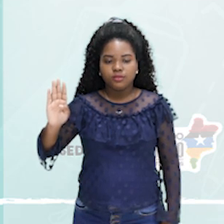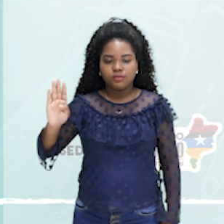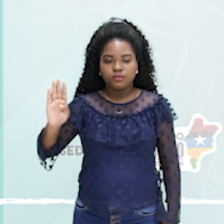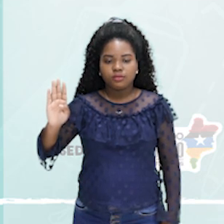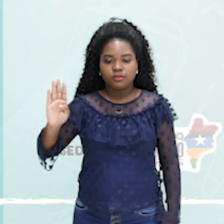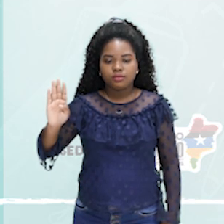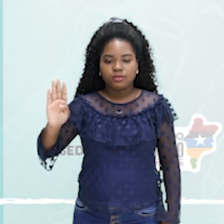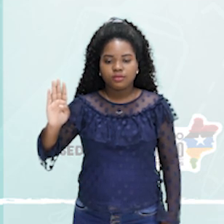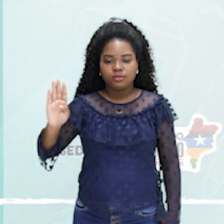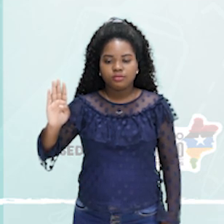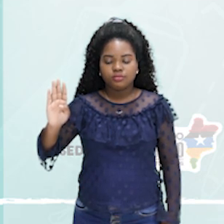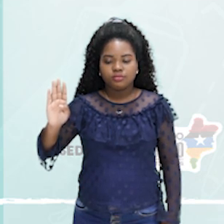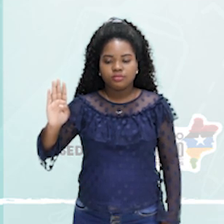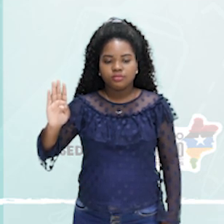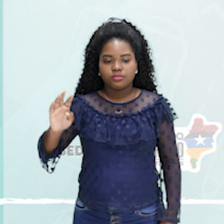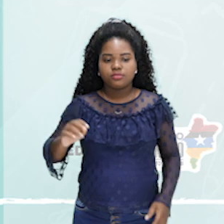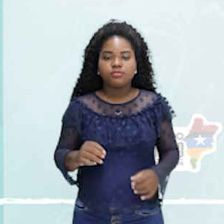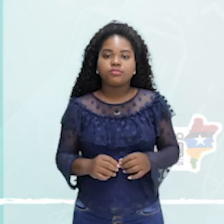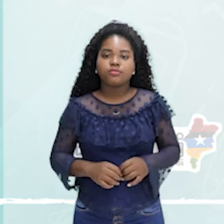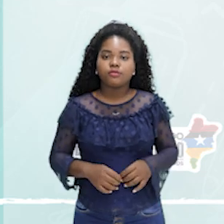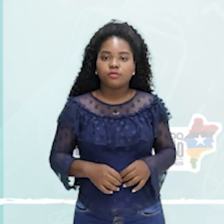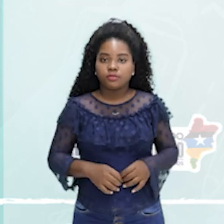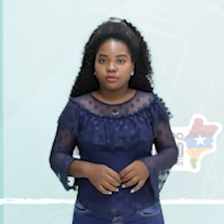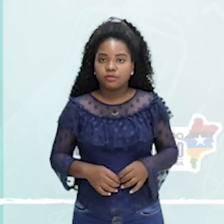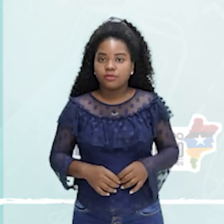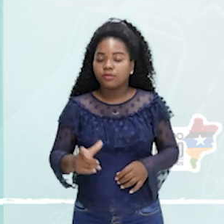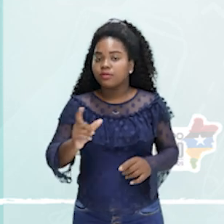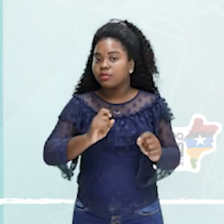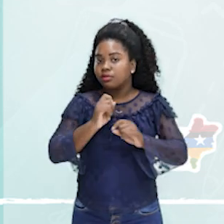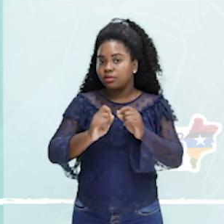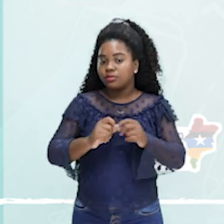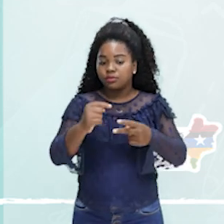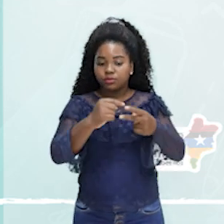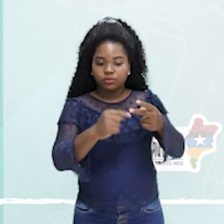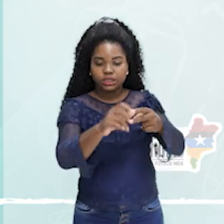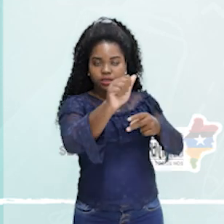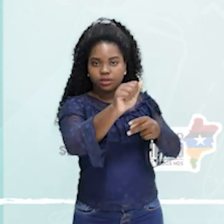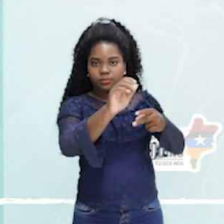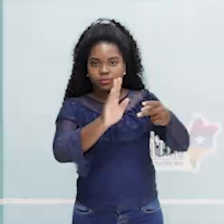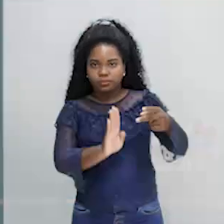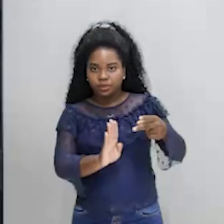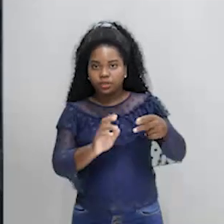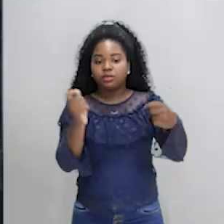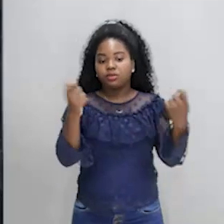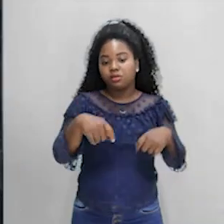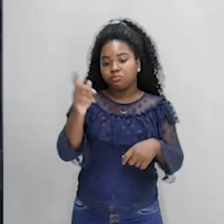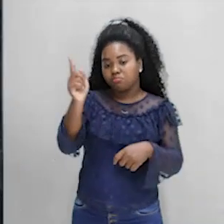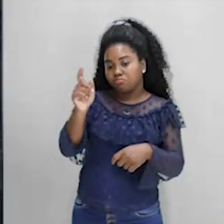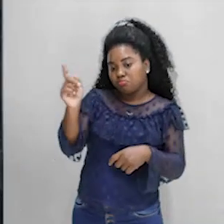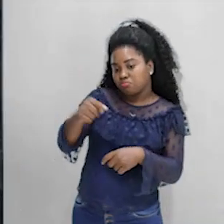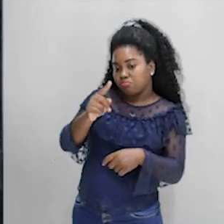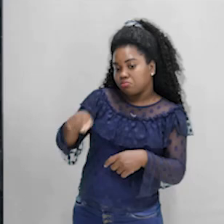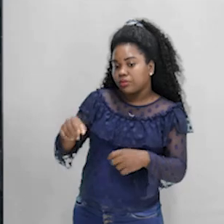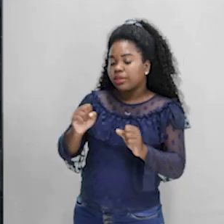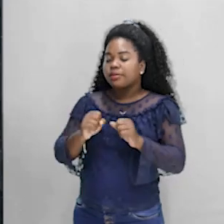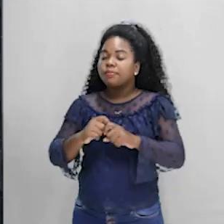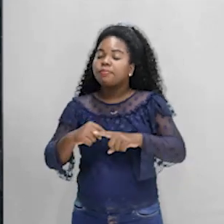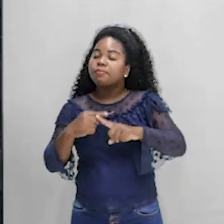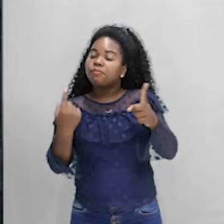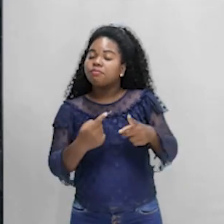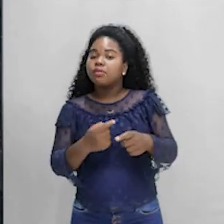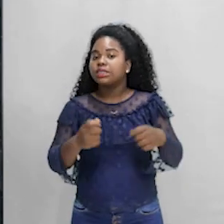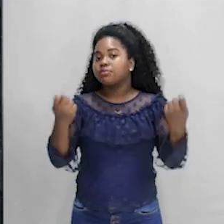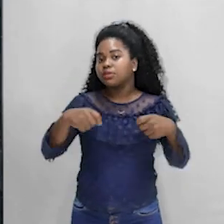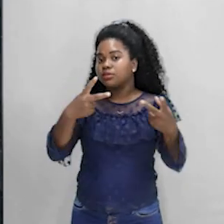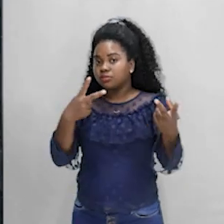disputa por uma vaga no mercado de trabalho. Bom, aqui nós temos 2 alternativas que você pode marcá-las, só que você tem que